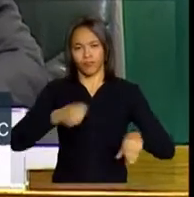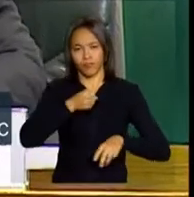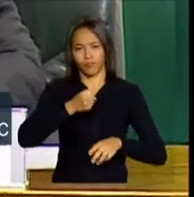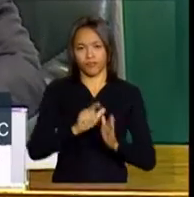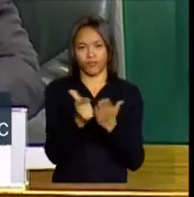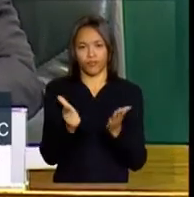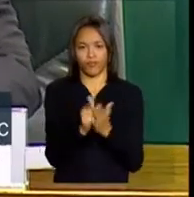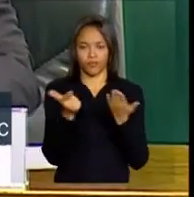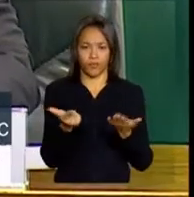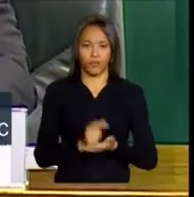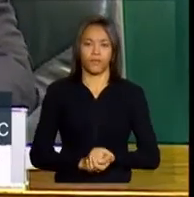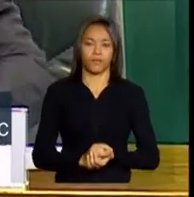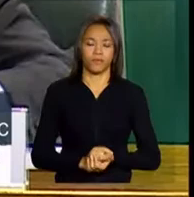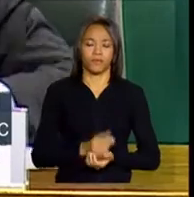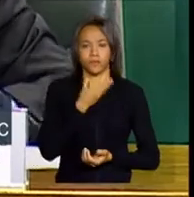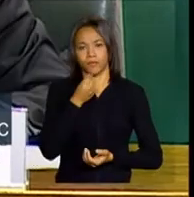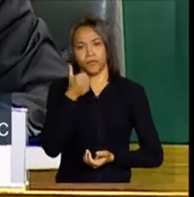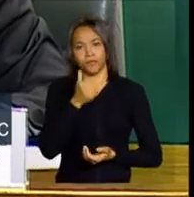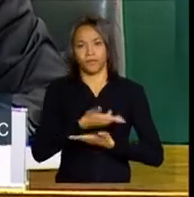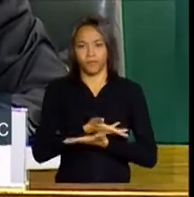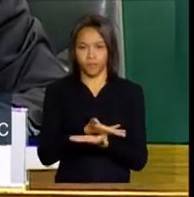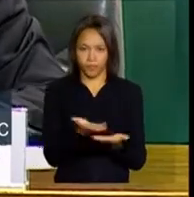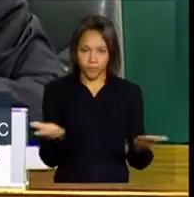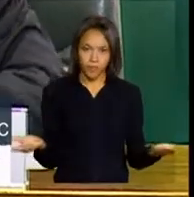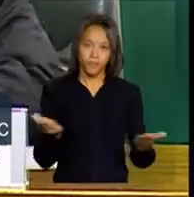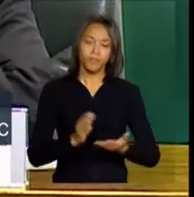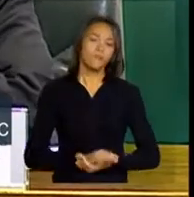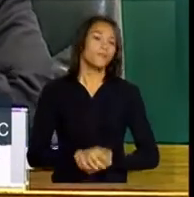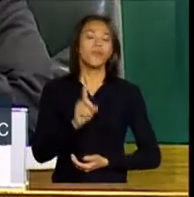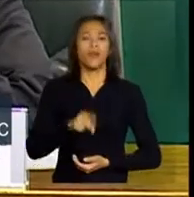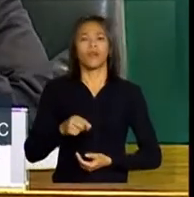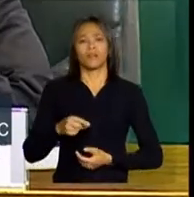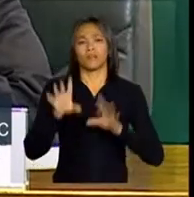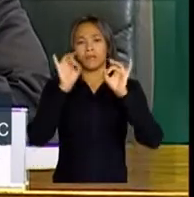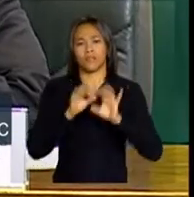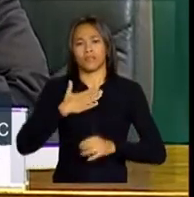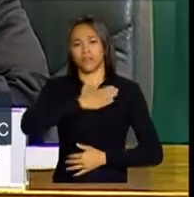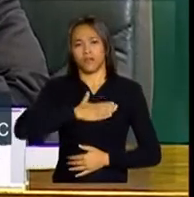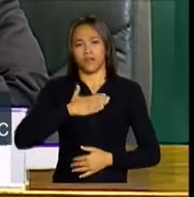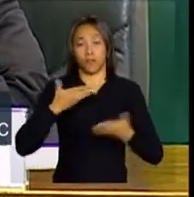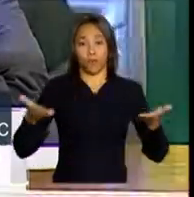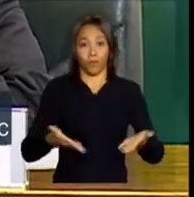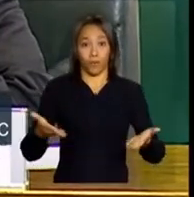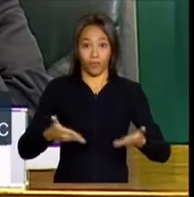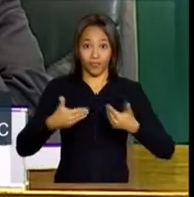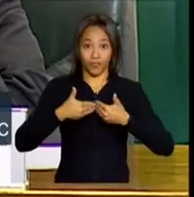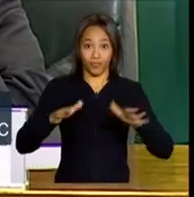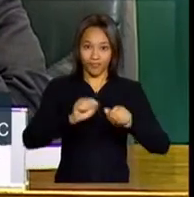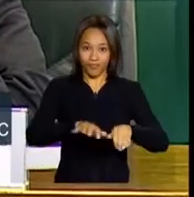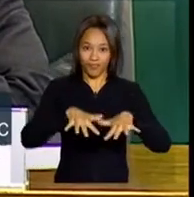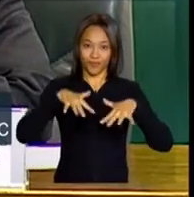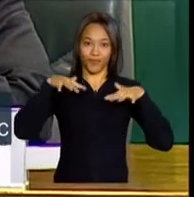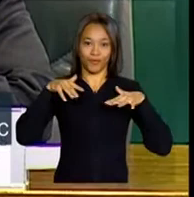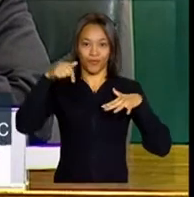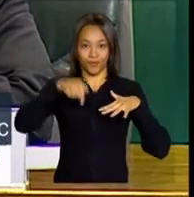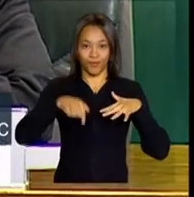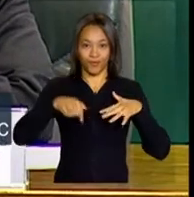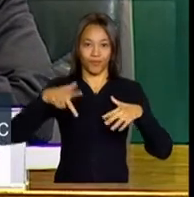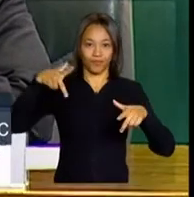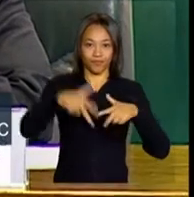senhores é com especial satisfação que o rei inaugurou hoje o auditório Vladimir mortinho